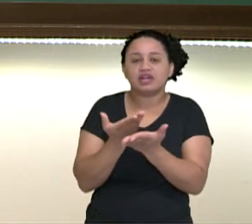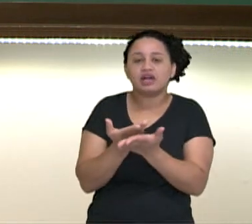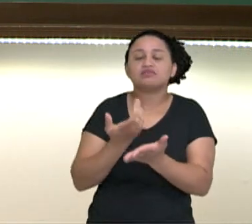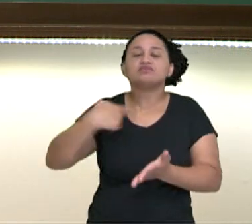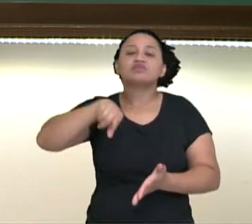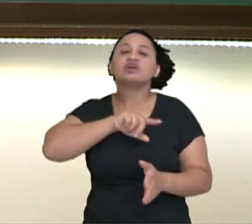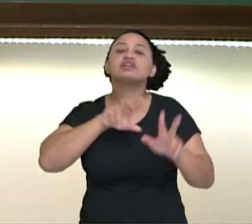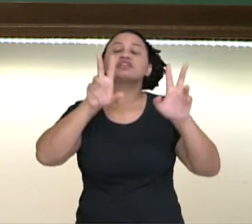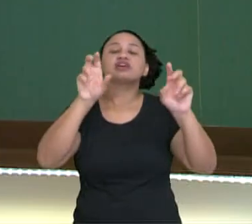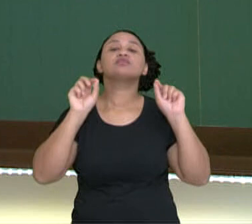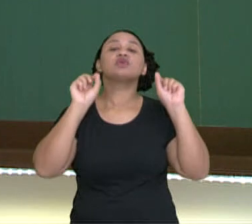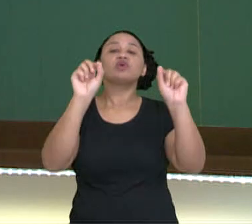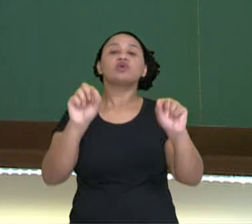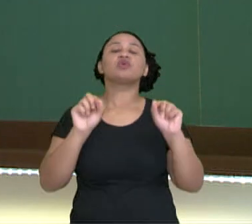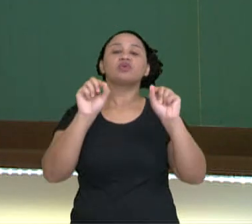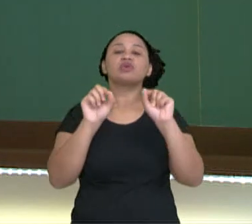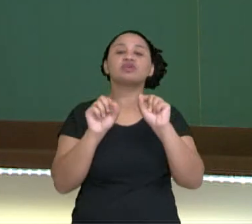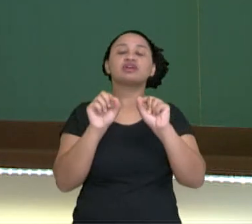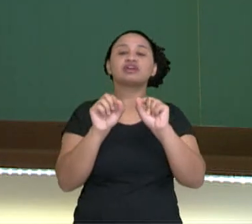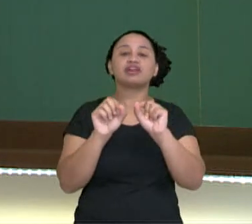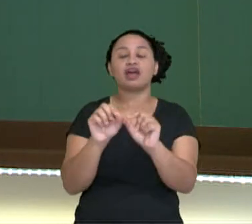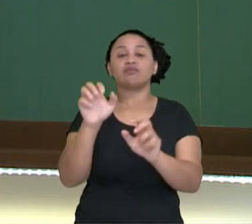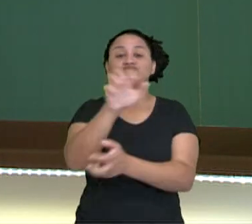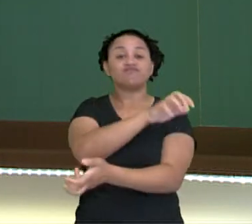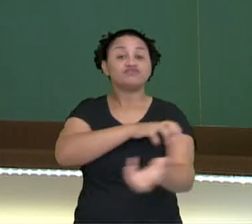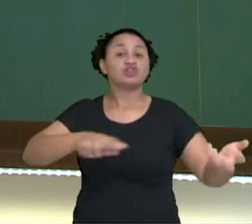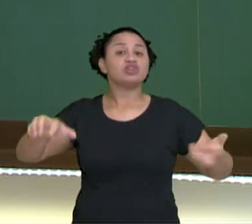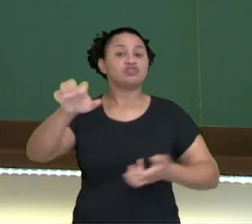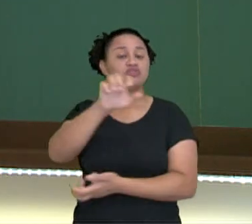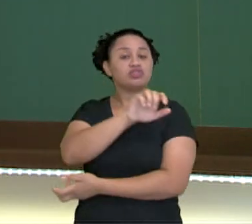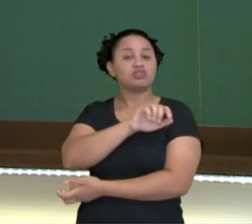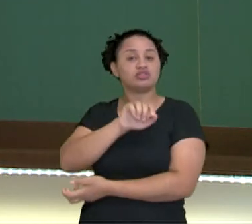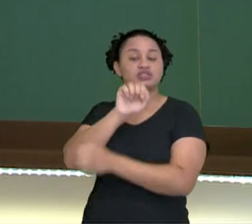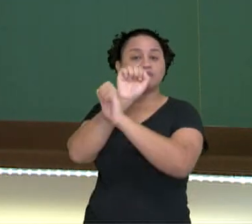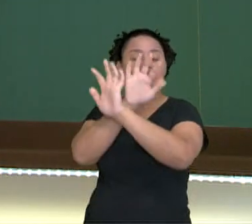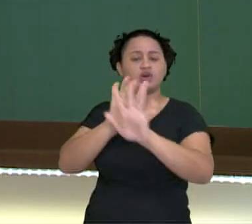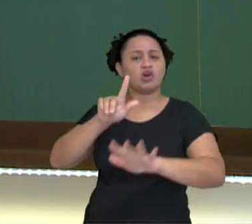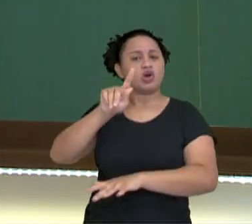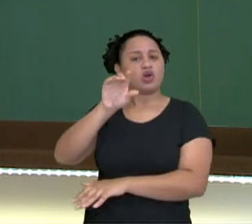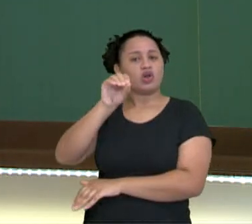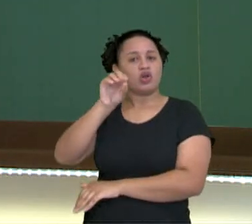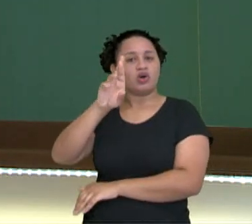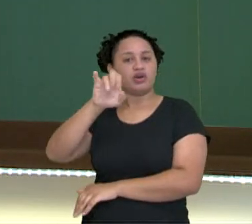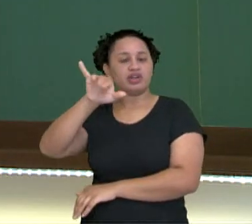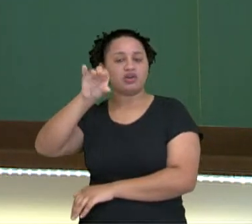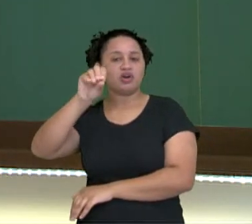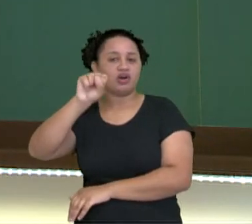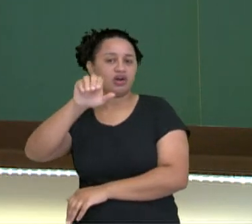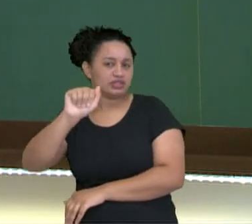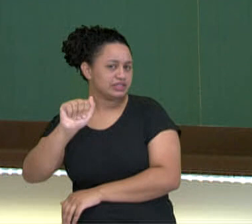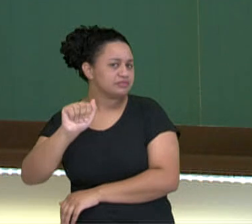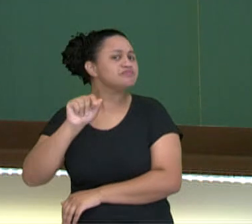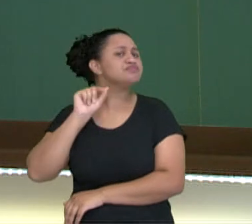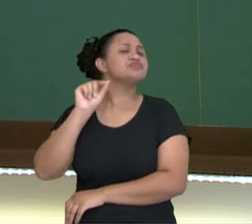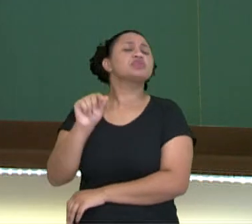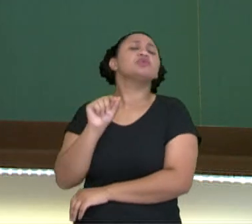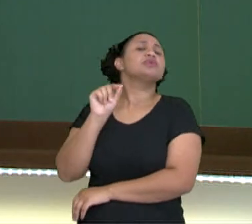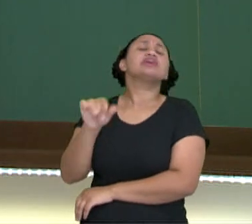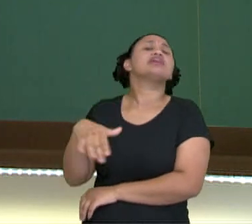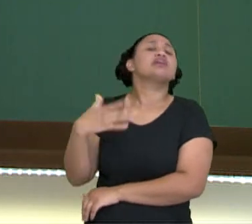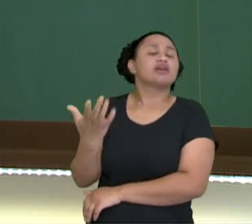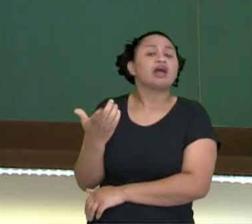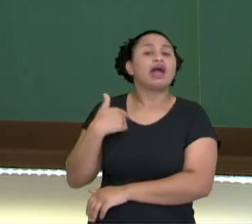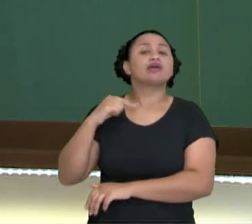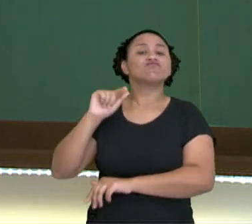vai falar sobre a Revolução Gloriosa. A Revolução Gloriosa, ela vai ser uma